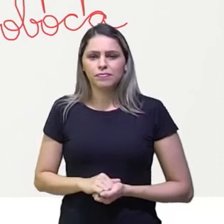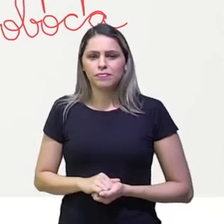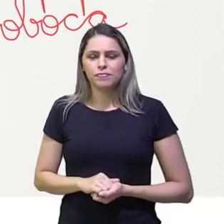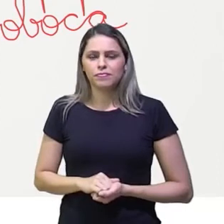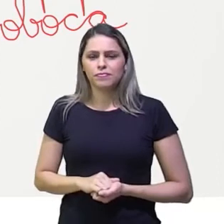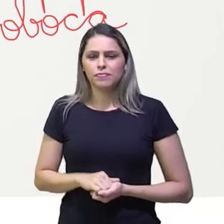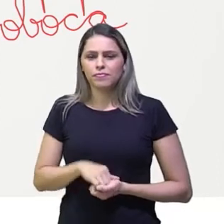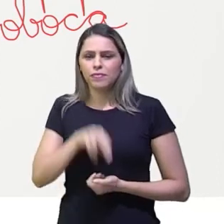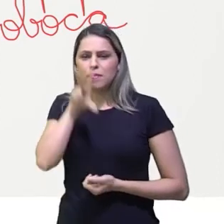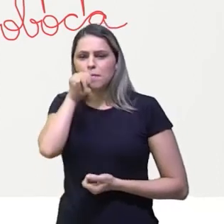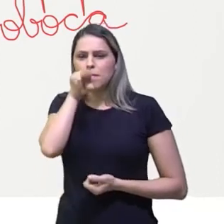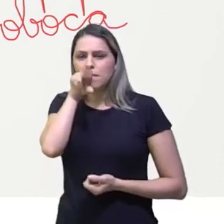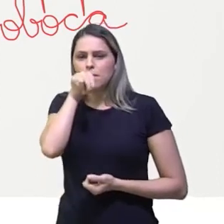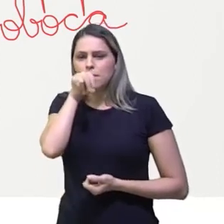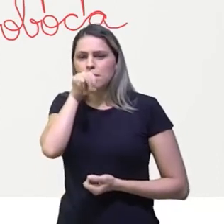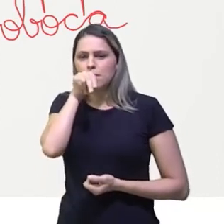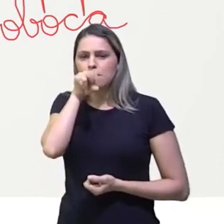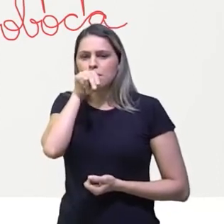Pato.